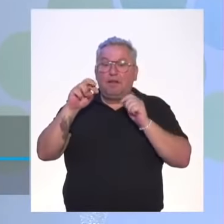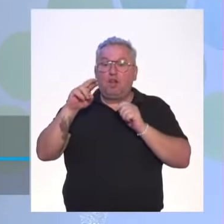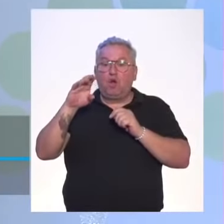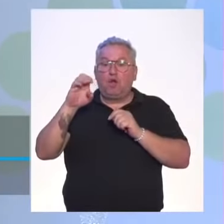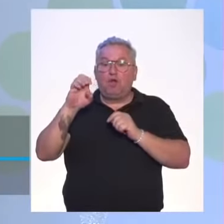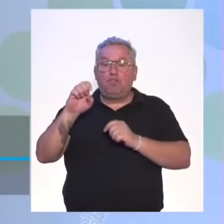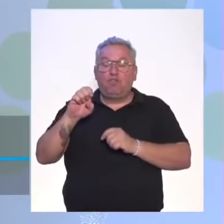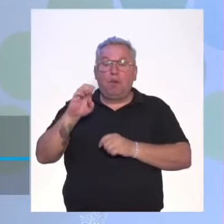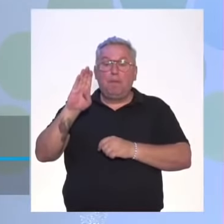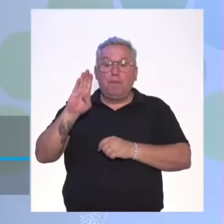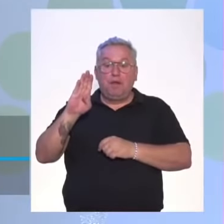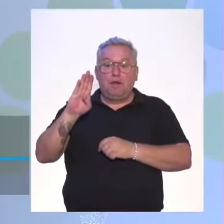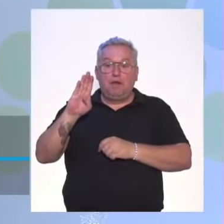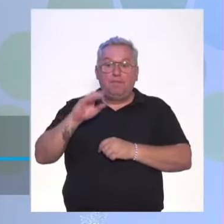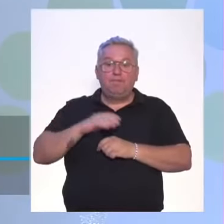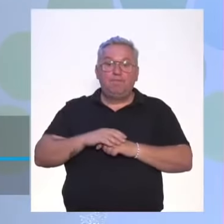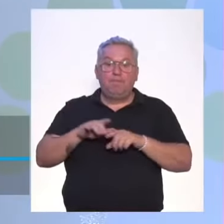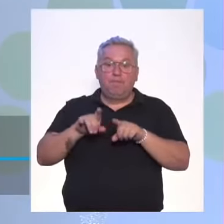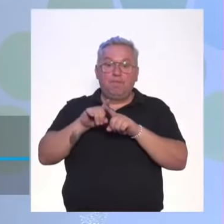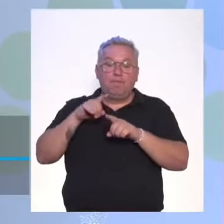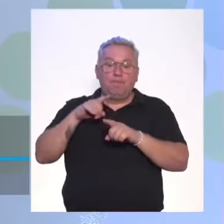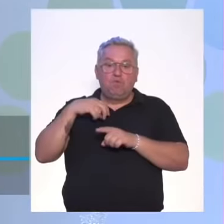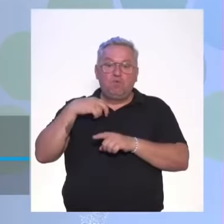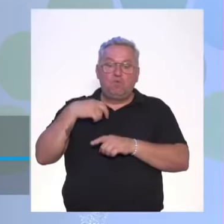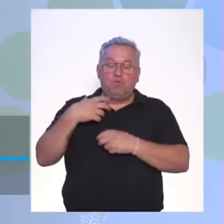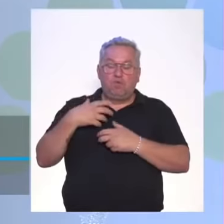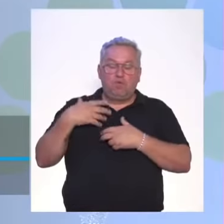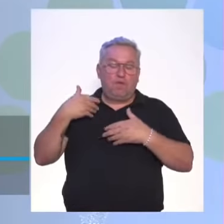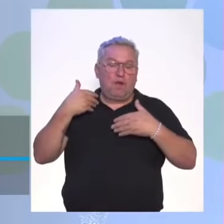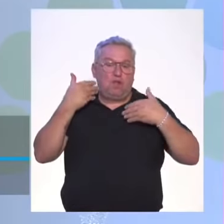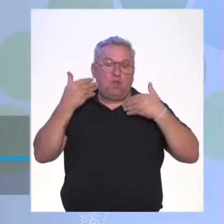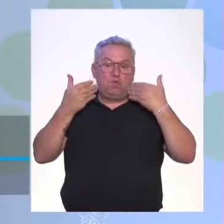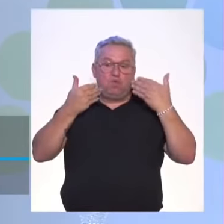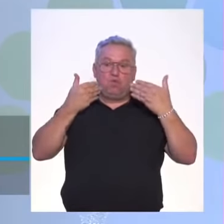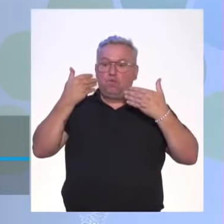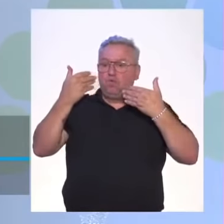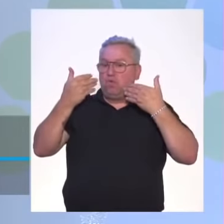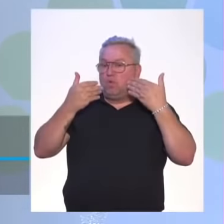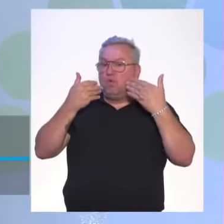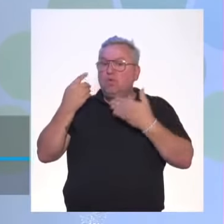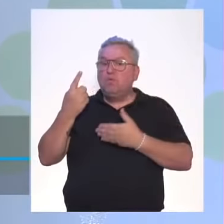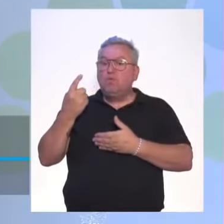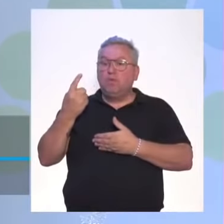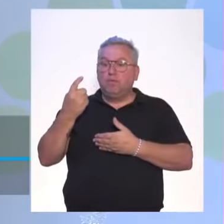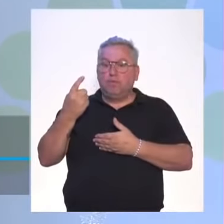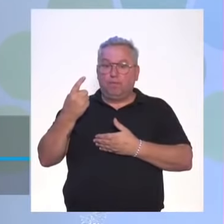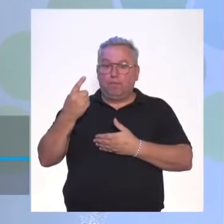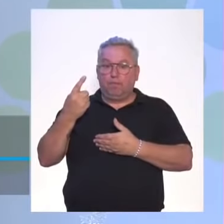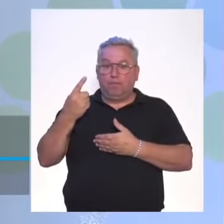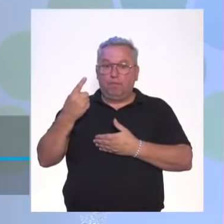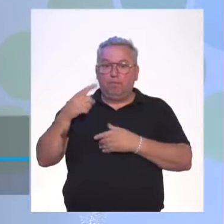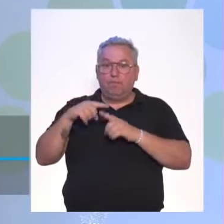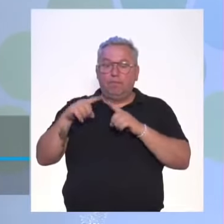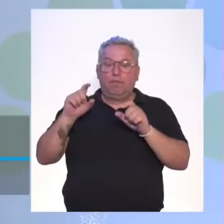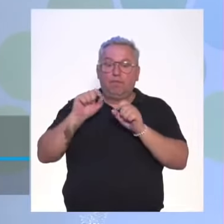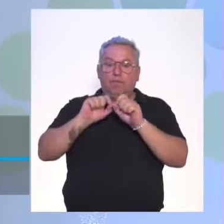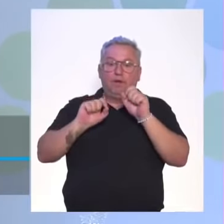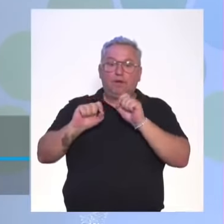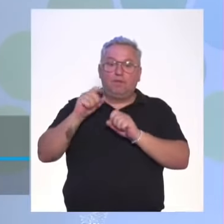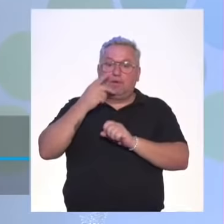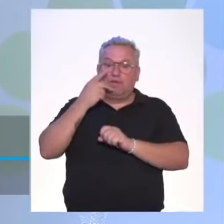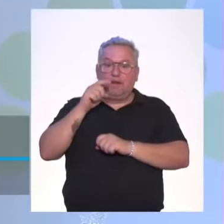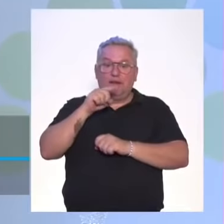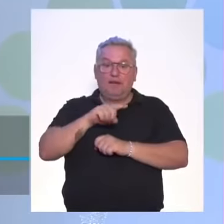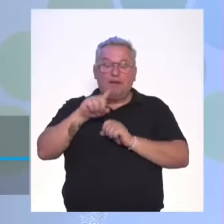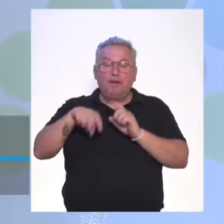o vaidoso mesmo sendo o único habitante no seu planeta vaidoso o vaidoso ao Pequeno Príncipe para